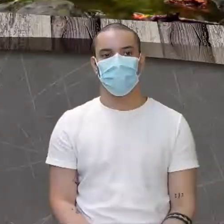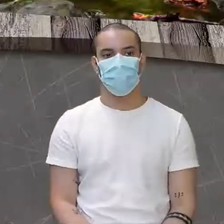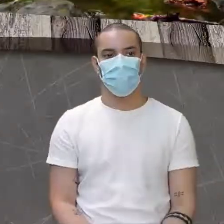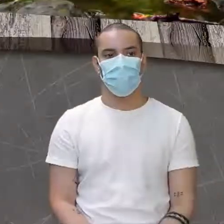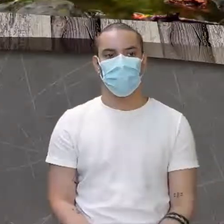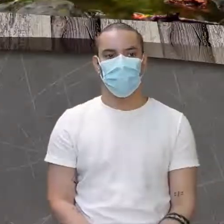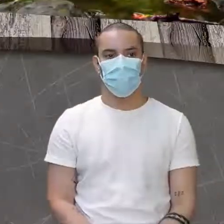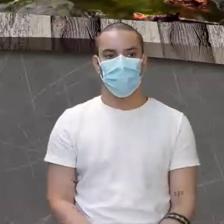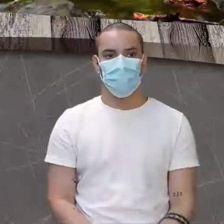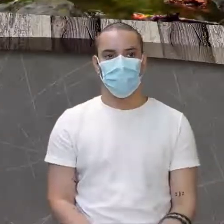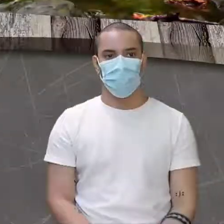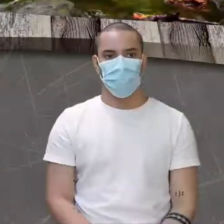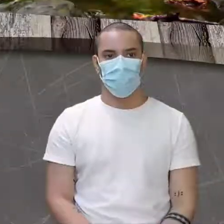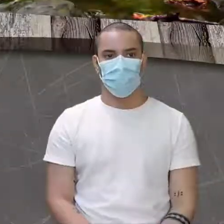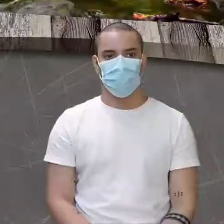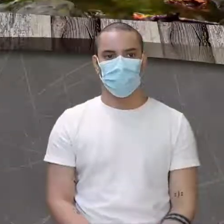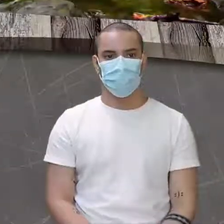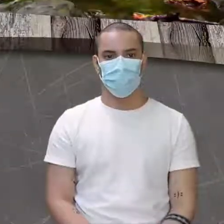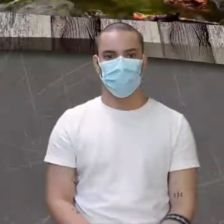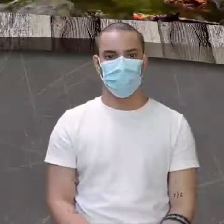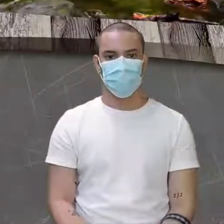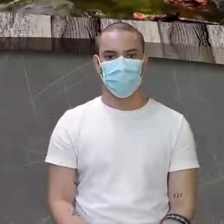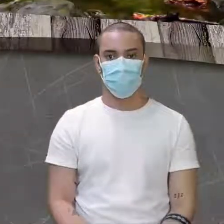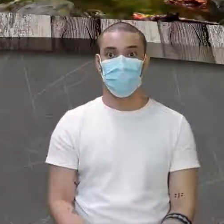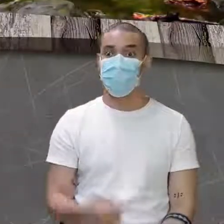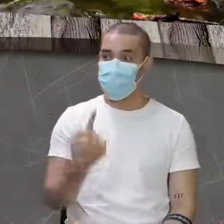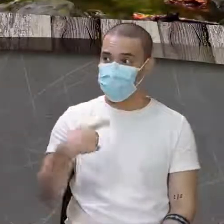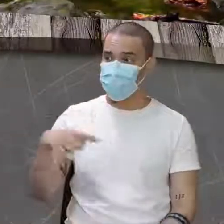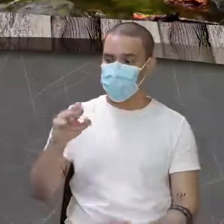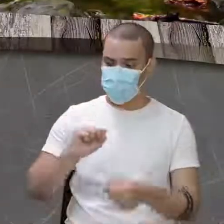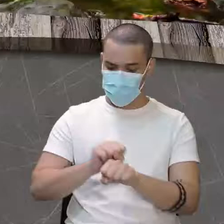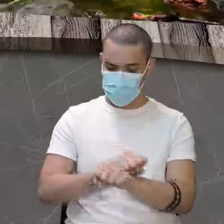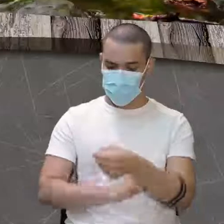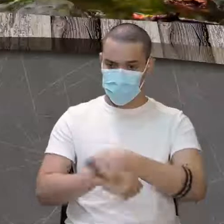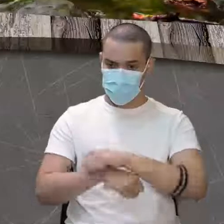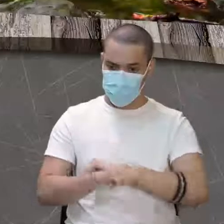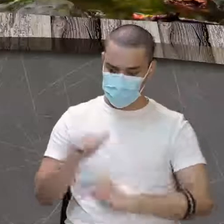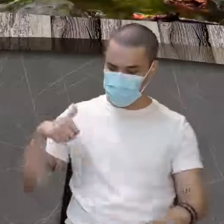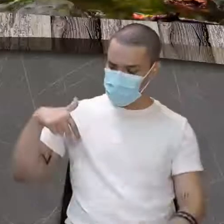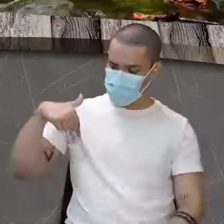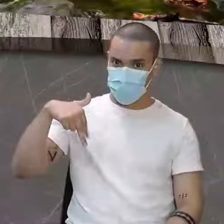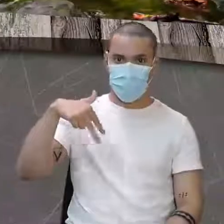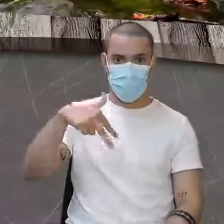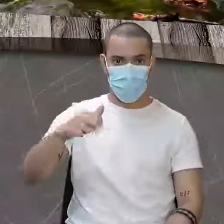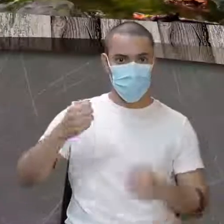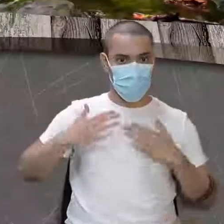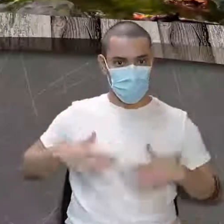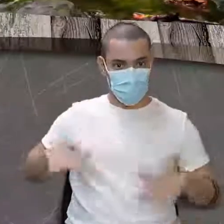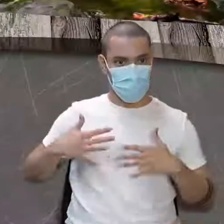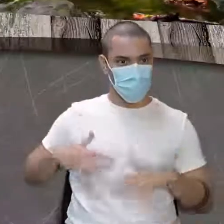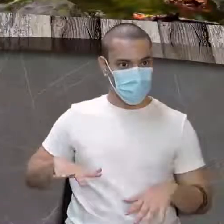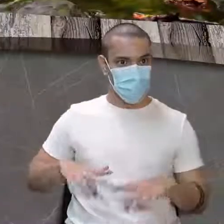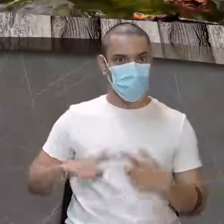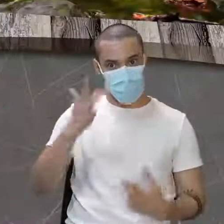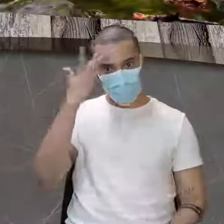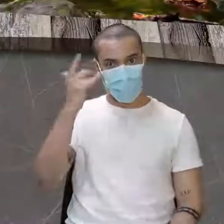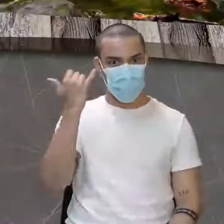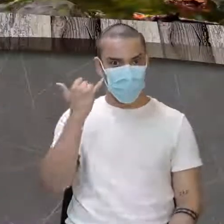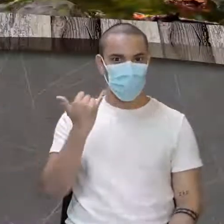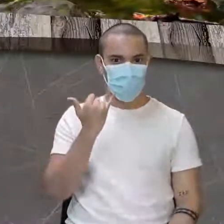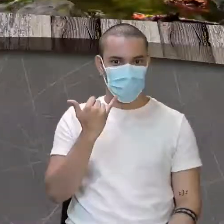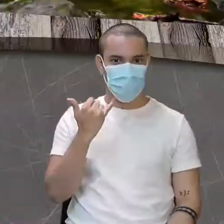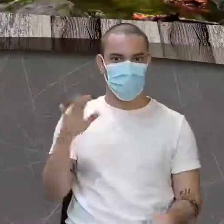que acontece? Poxa vida, vai andando, você vai, né, gastando caloria, né, não, Vitor? Não sei se o Vitor é adepto também a